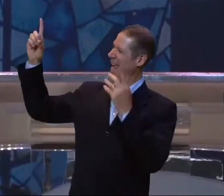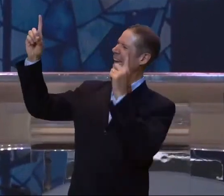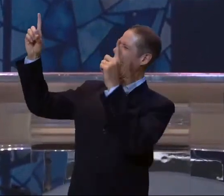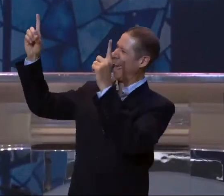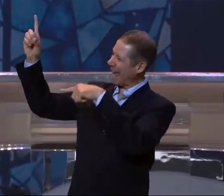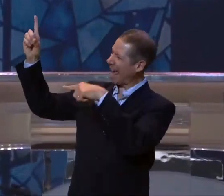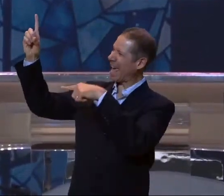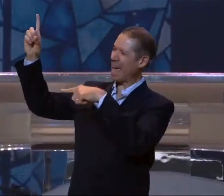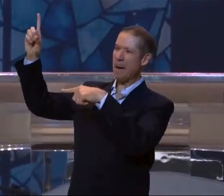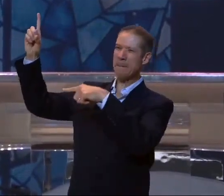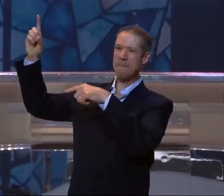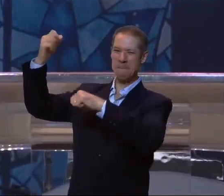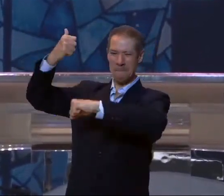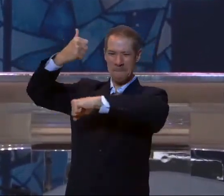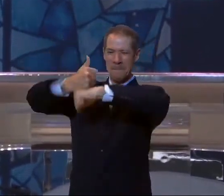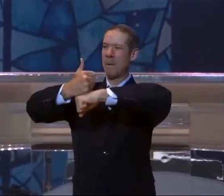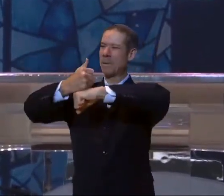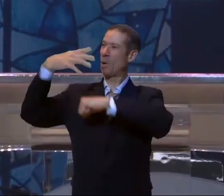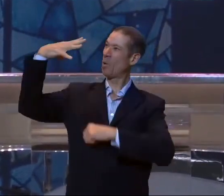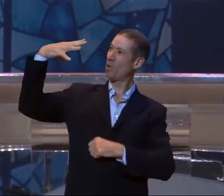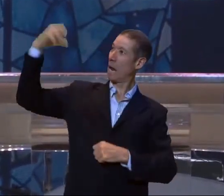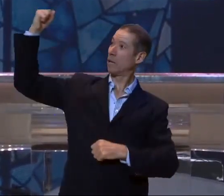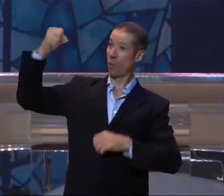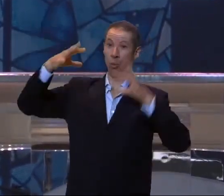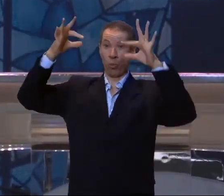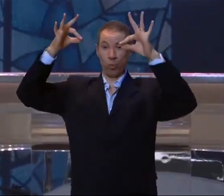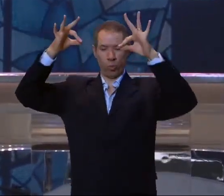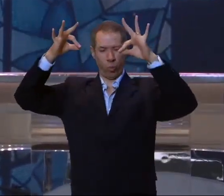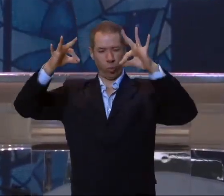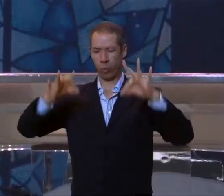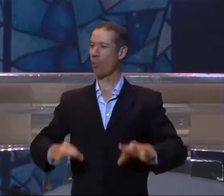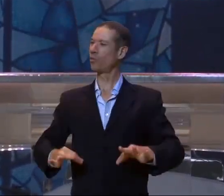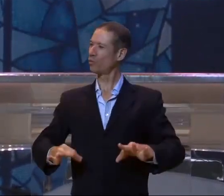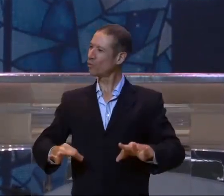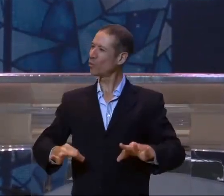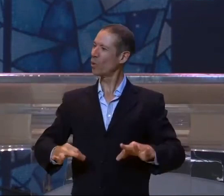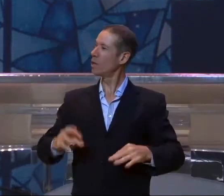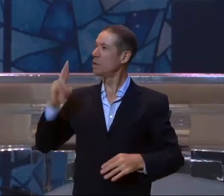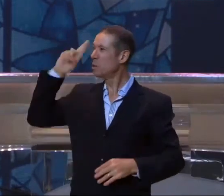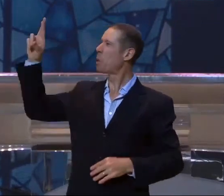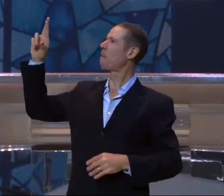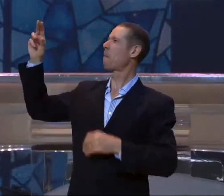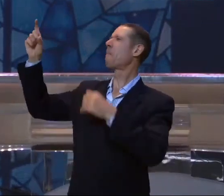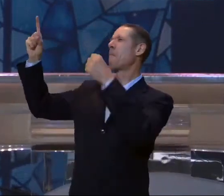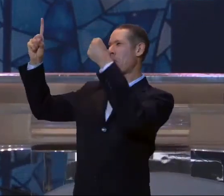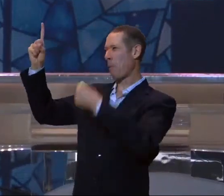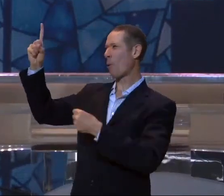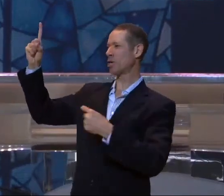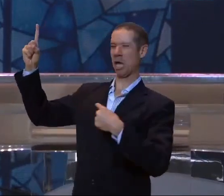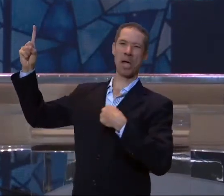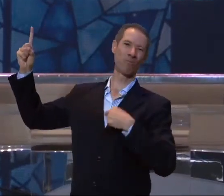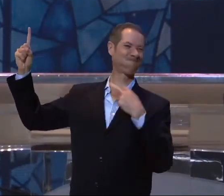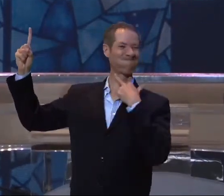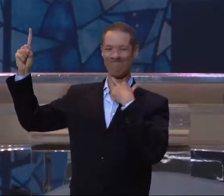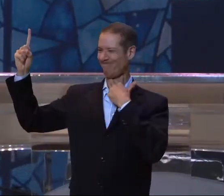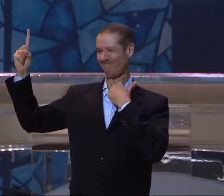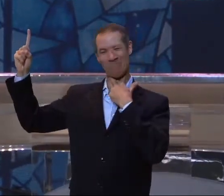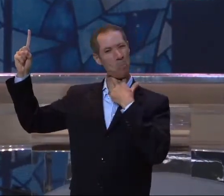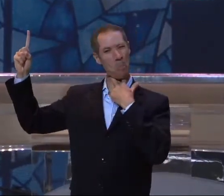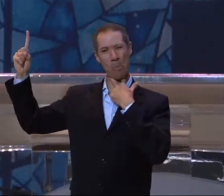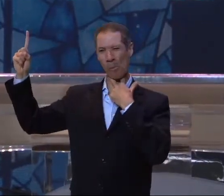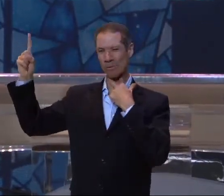Deus soberano, justo juiz. O Senhor pode fazer o que eu não posso